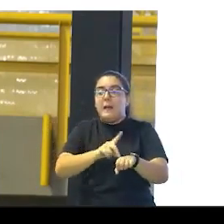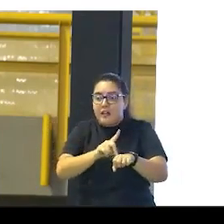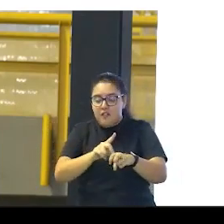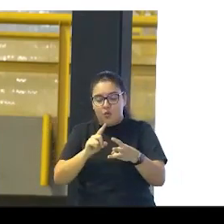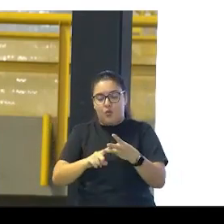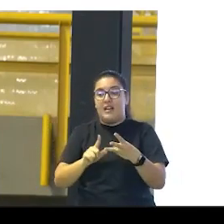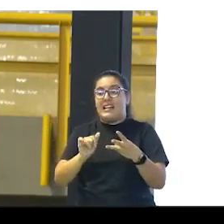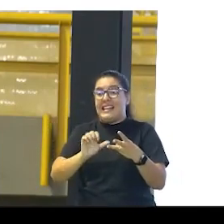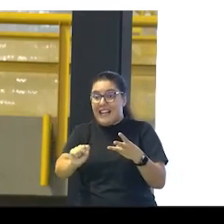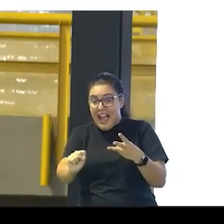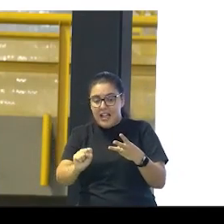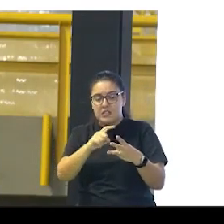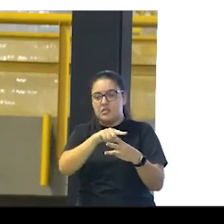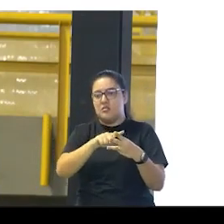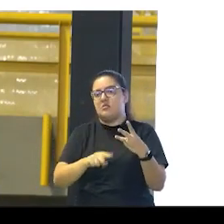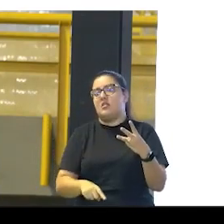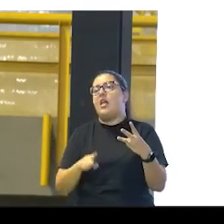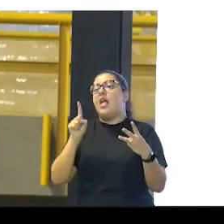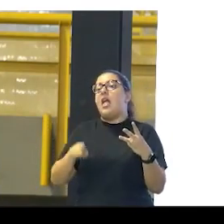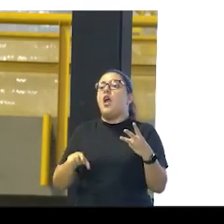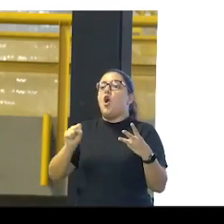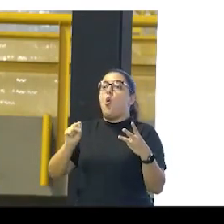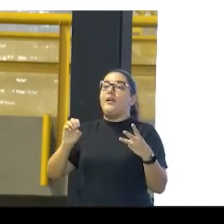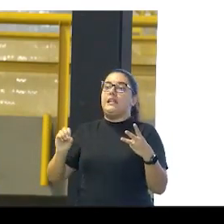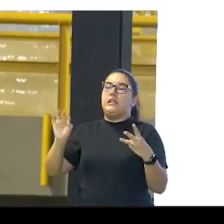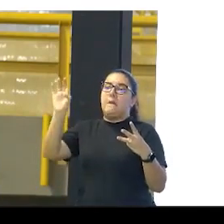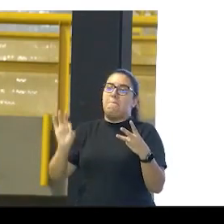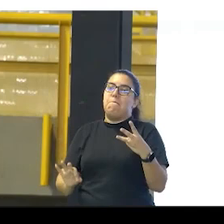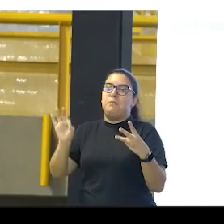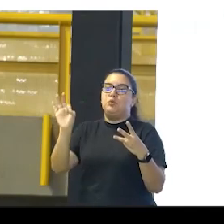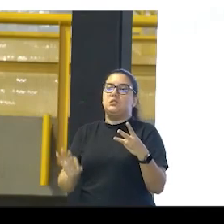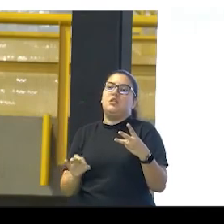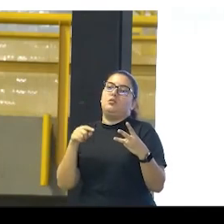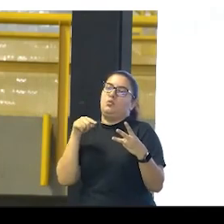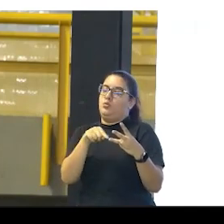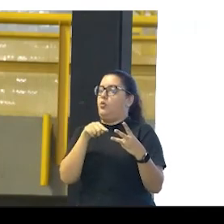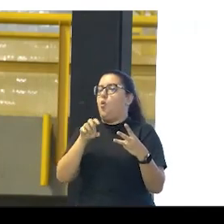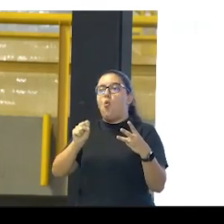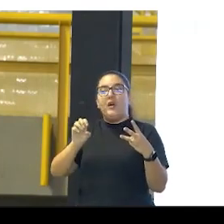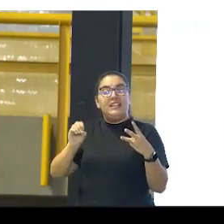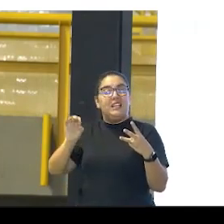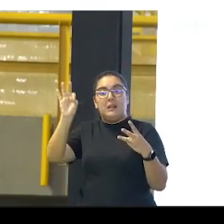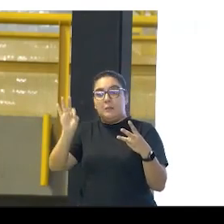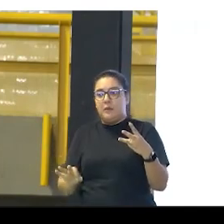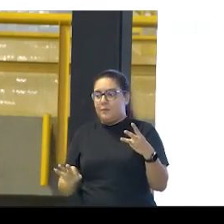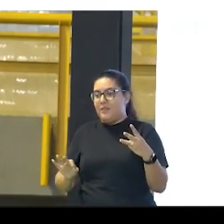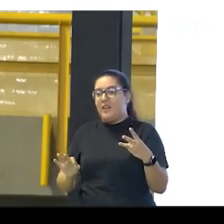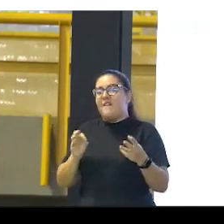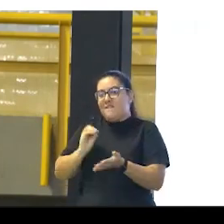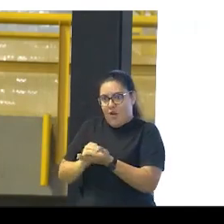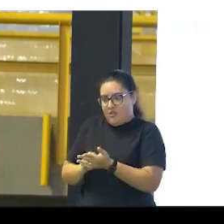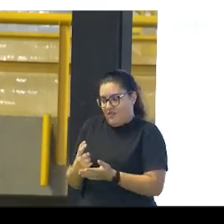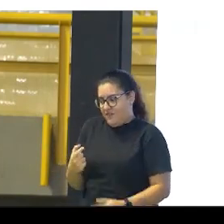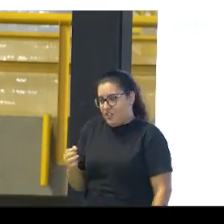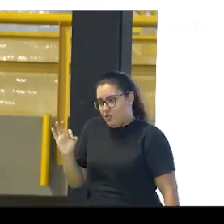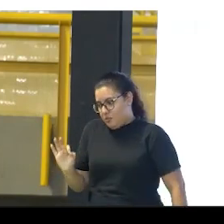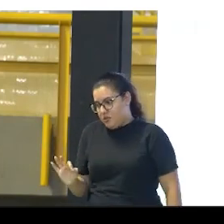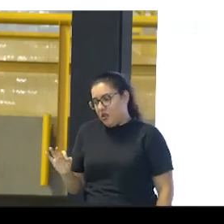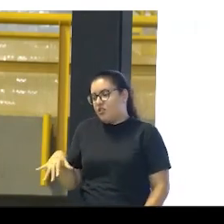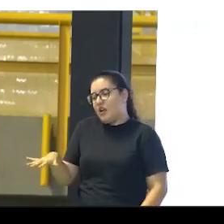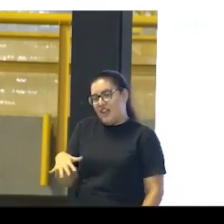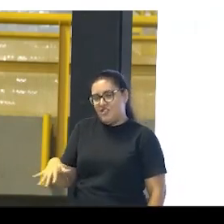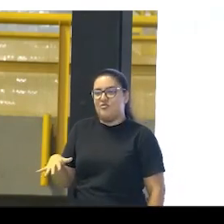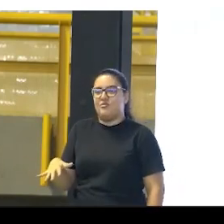gás representam 80%. 80%. Então, os 20% ficam para as